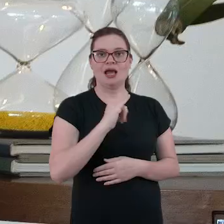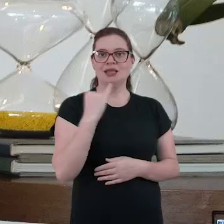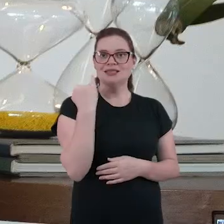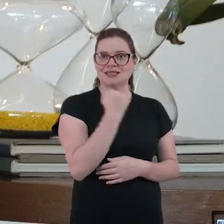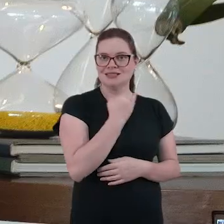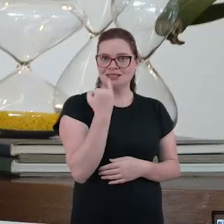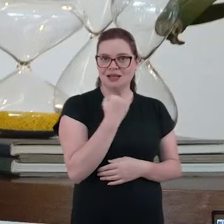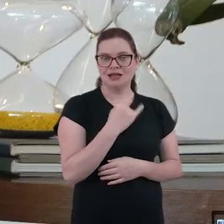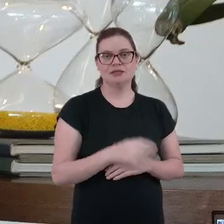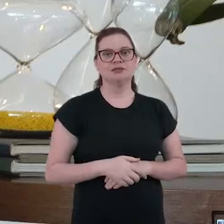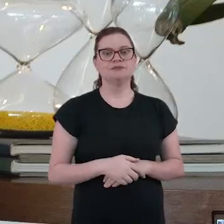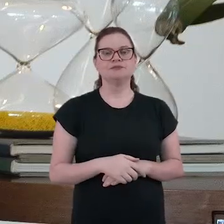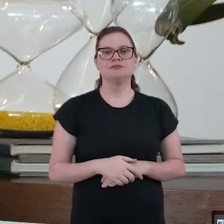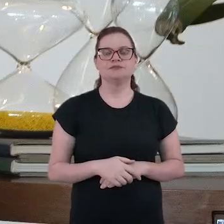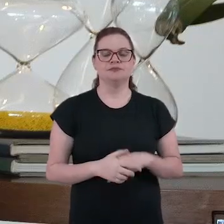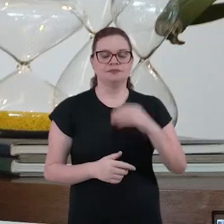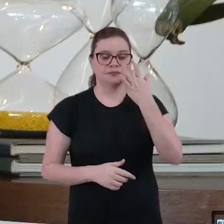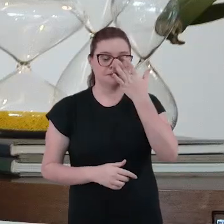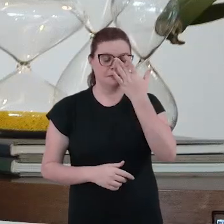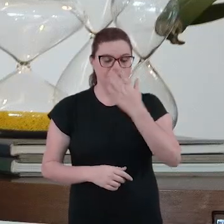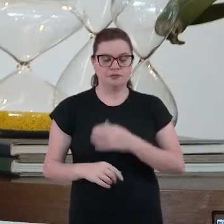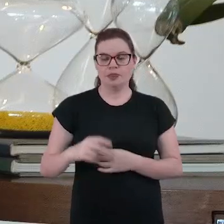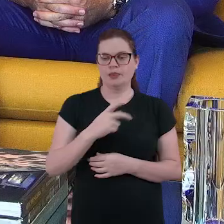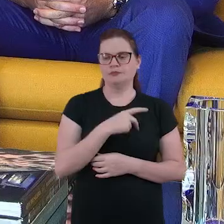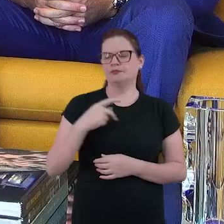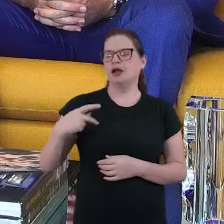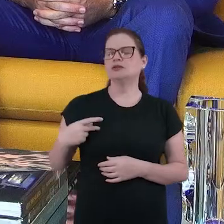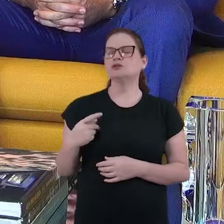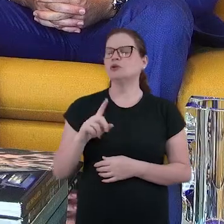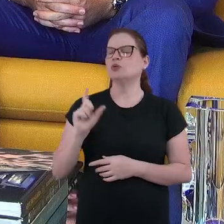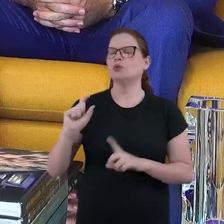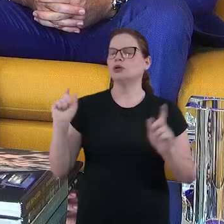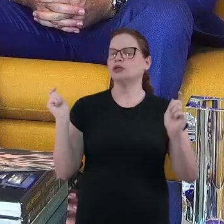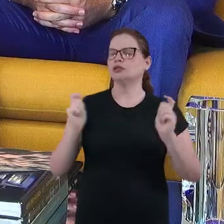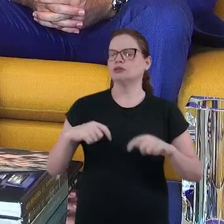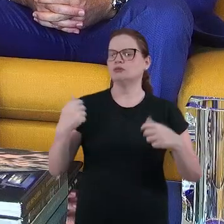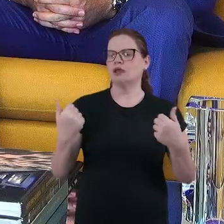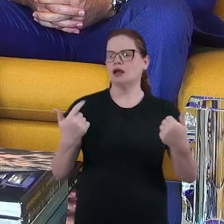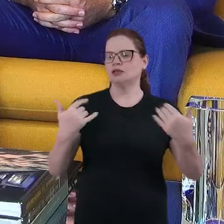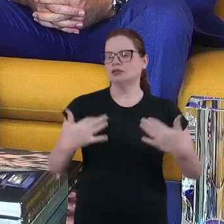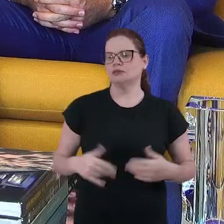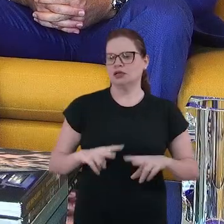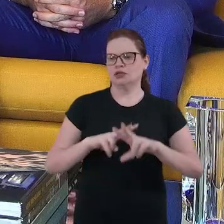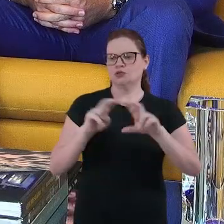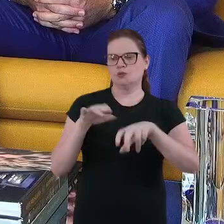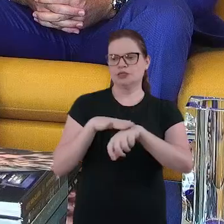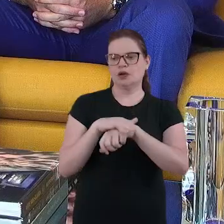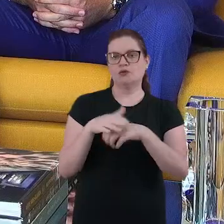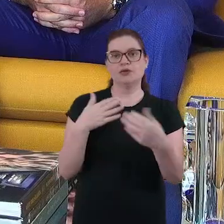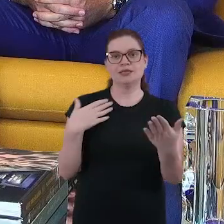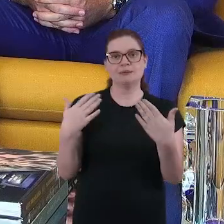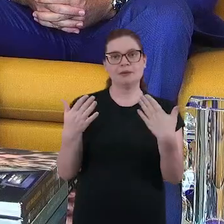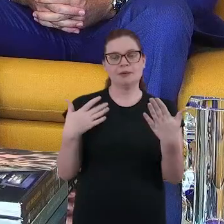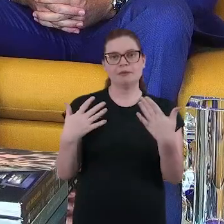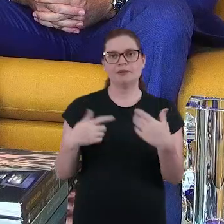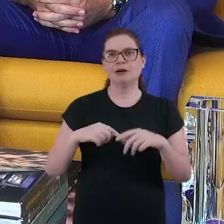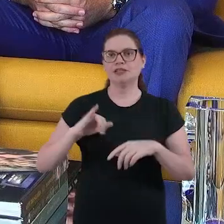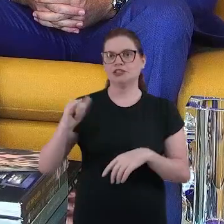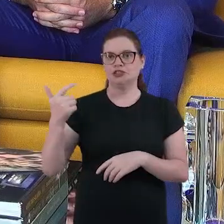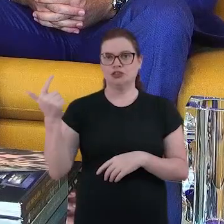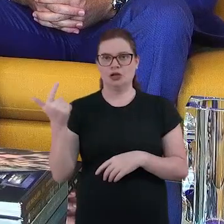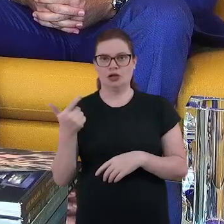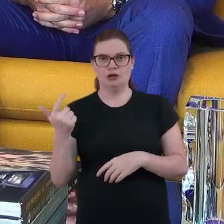Isaac iria abençoar o seu filho. Pastor Isaías, o que nós podemos dizer acerca desse